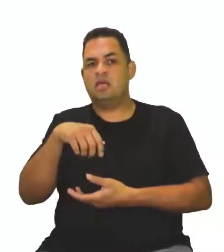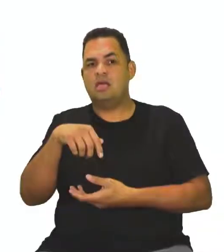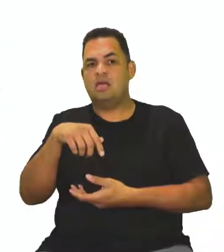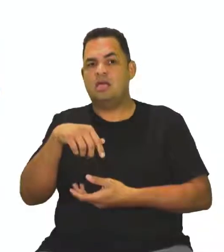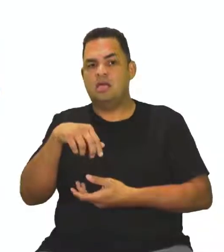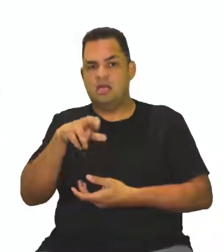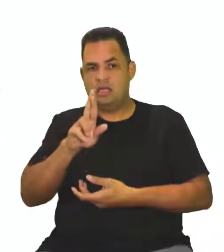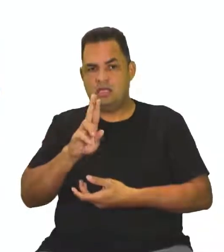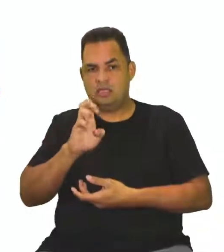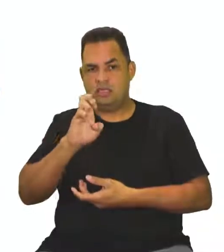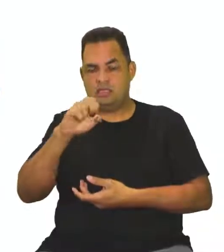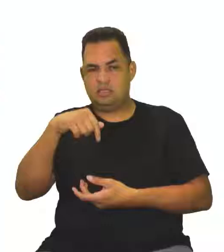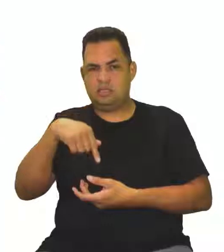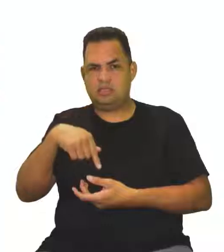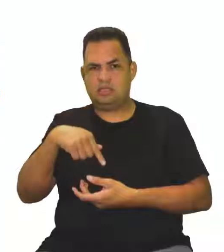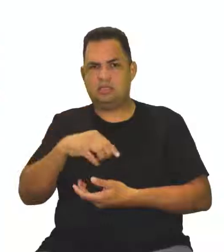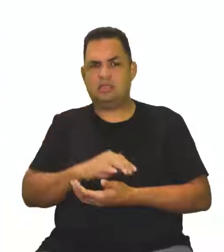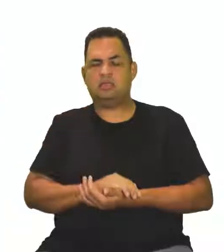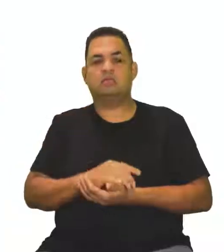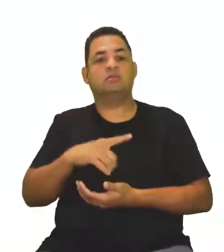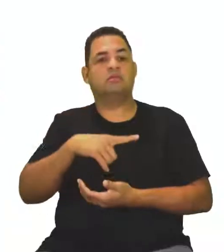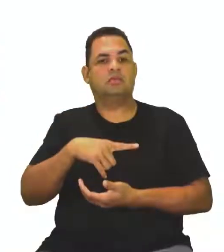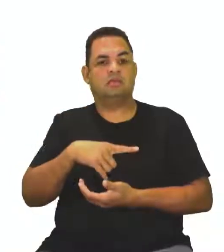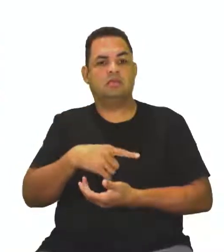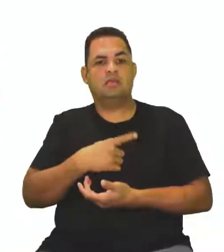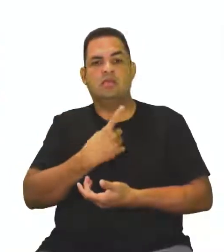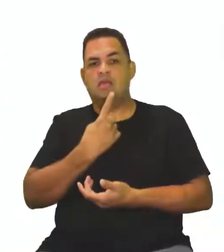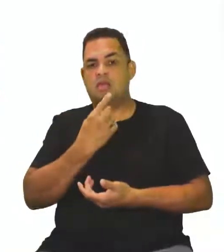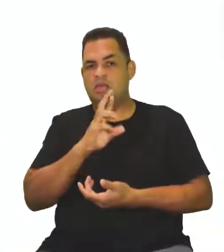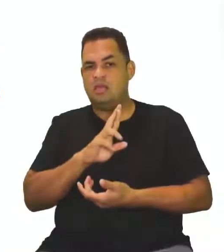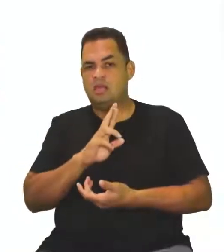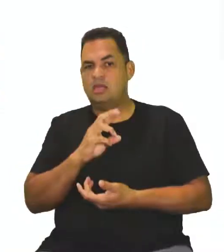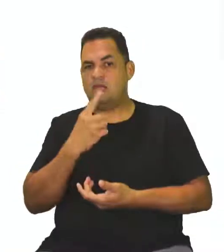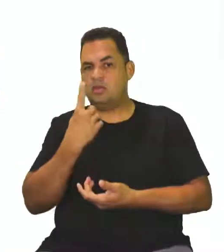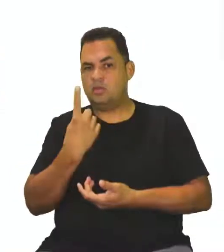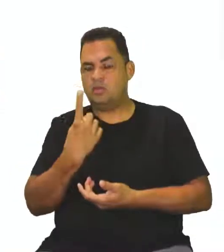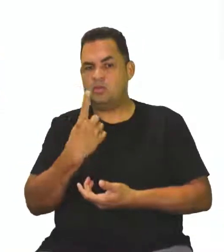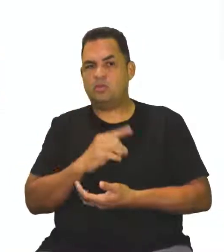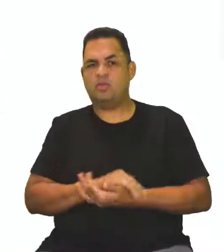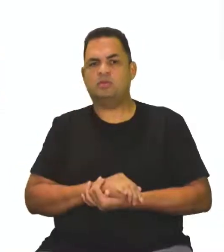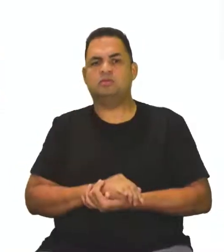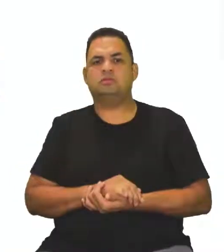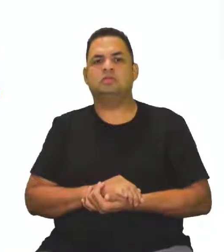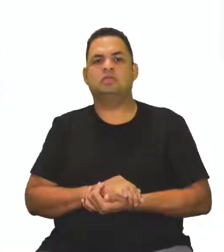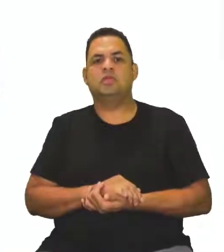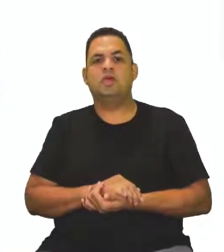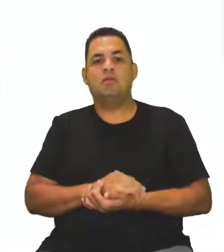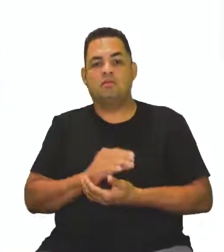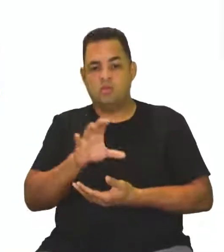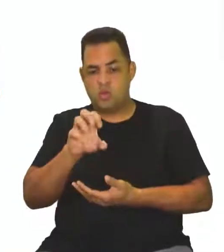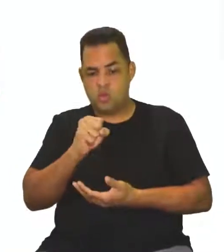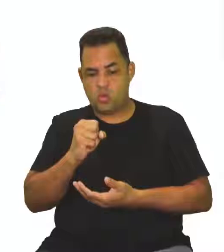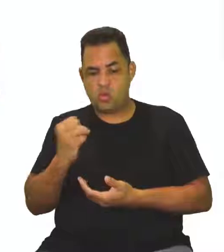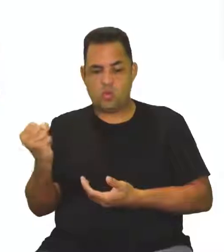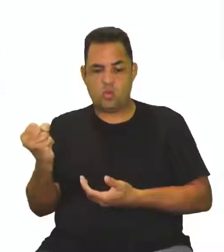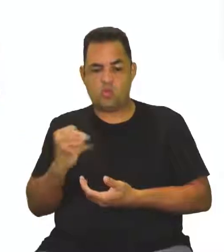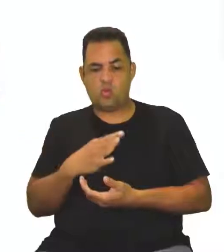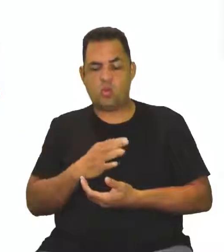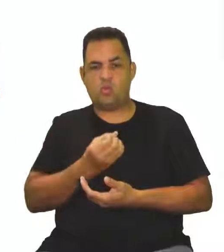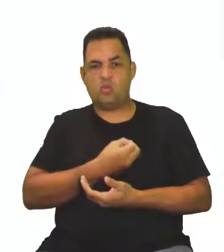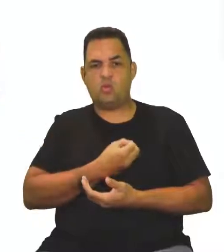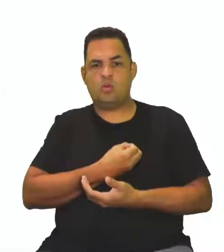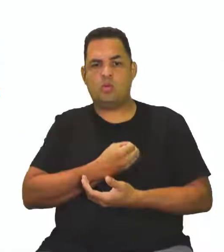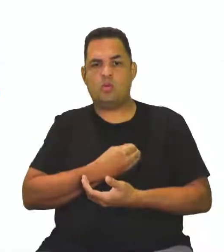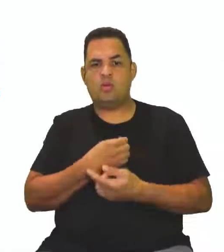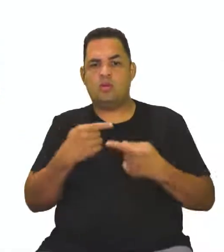equivalente. Ainda sobrou quem? R1. Então vamos pegar o nosso novo valor e associar com o